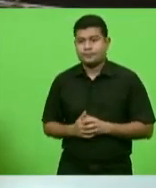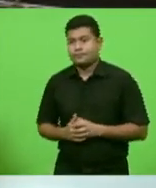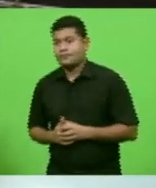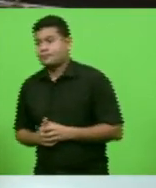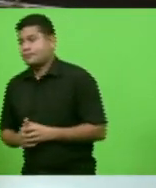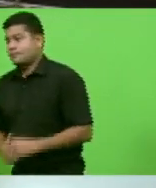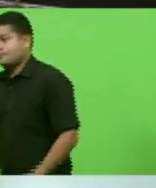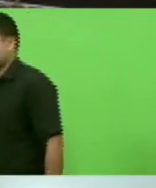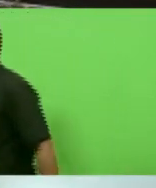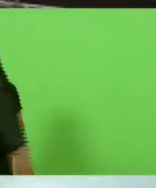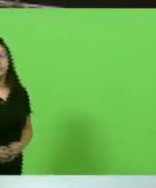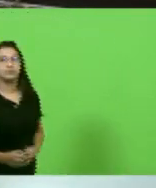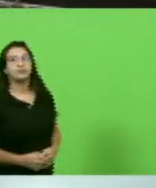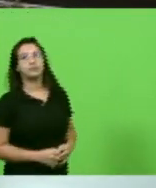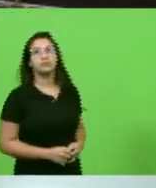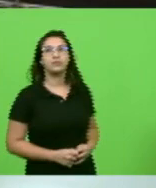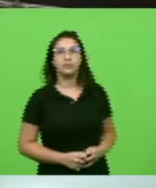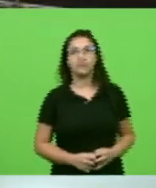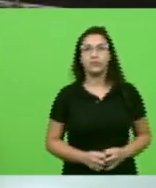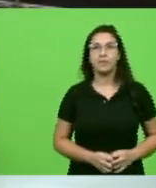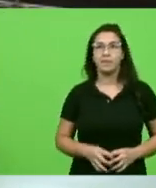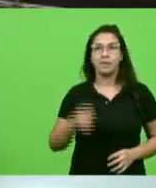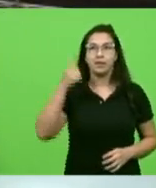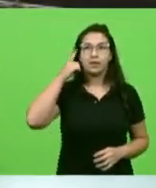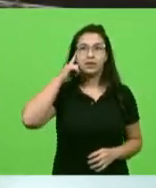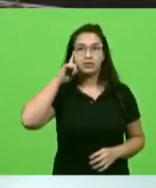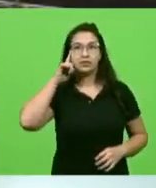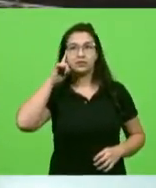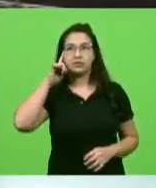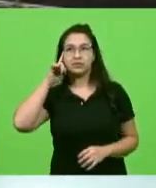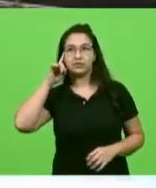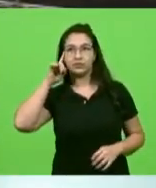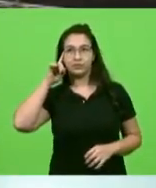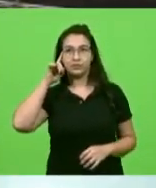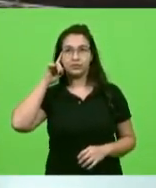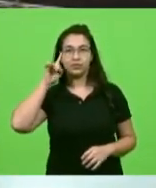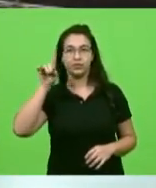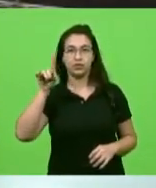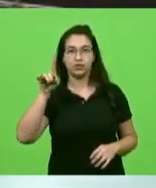e em Dez de Dezembro